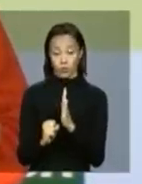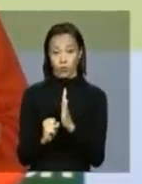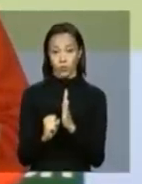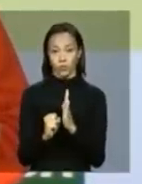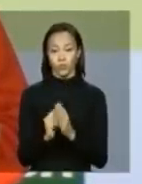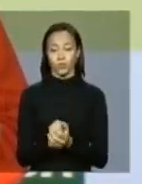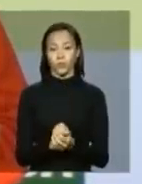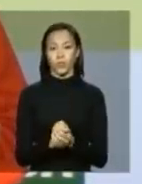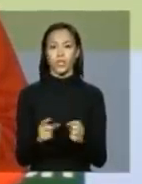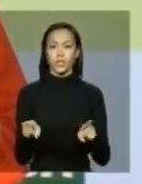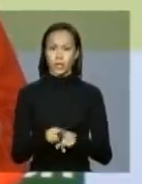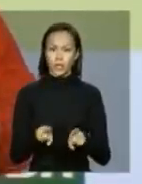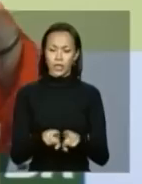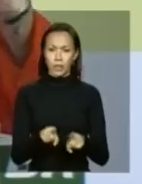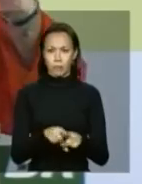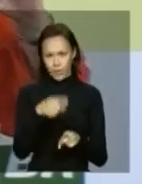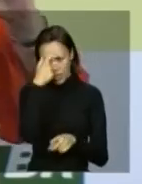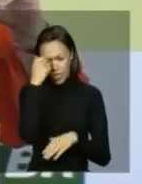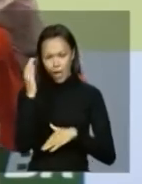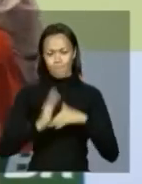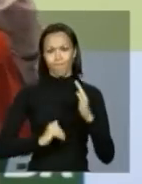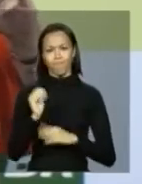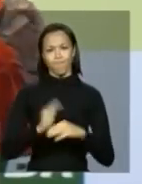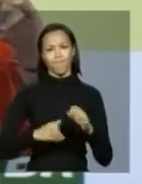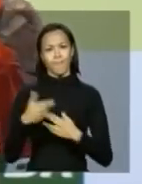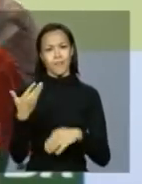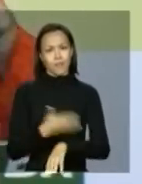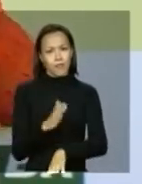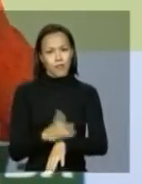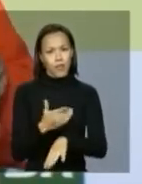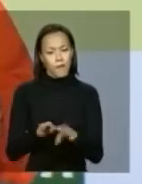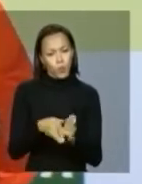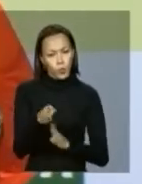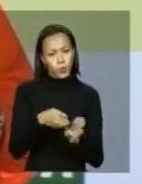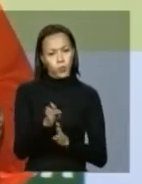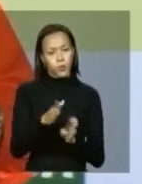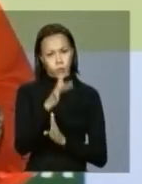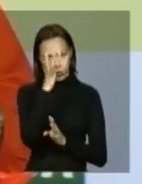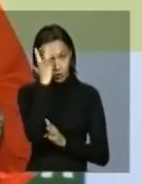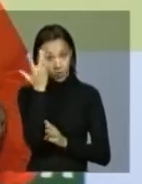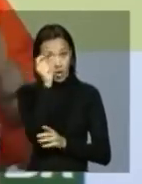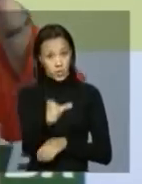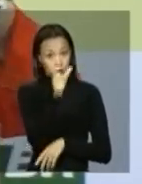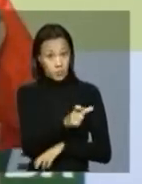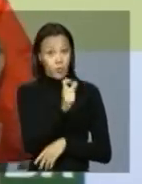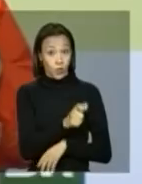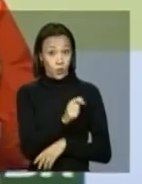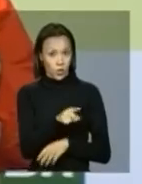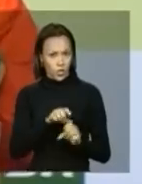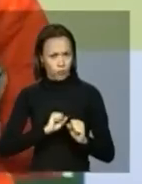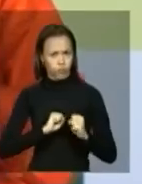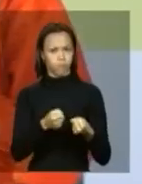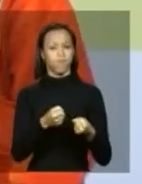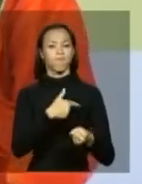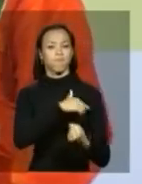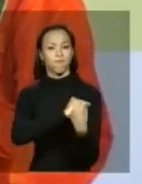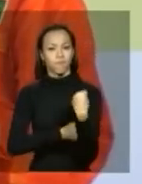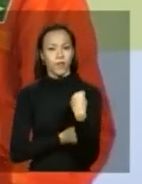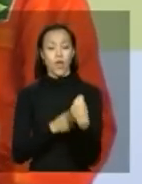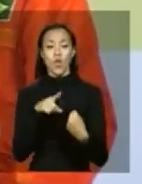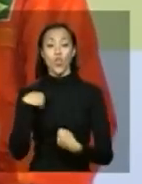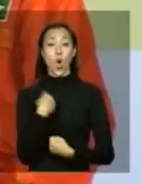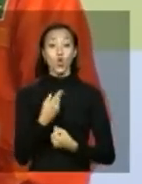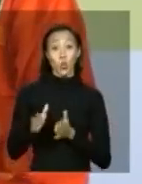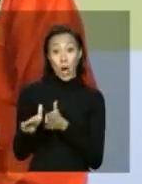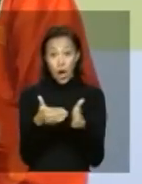e na capacitação cada vez maior da nossa força de trabalho. O nosso caminho